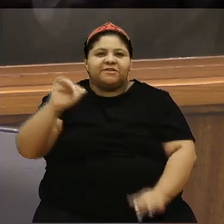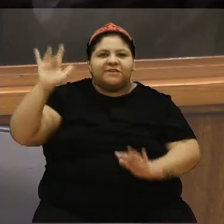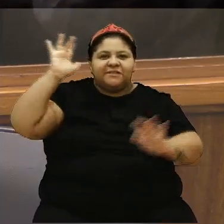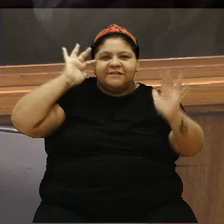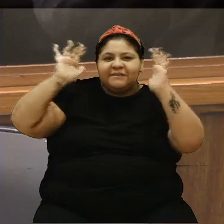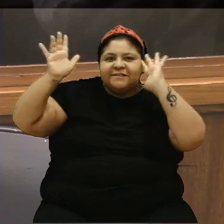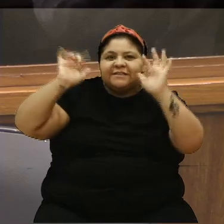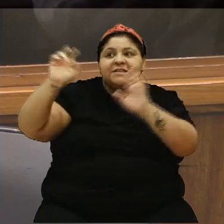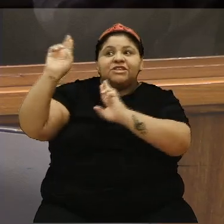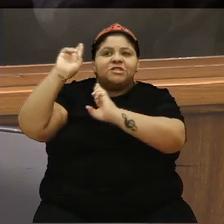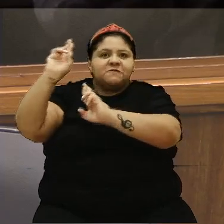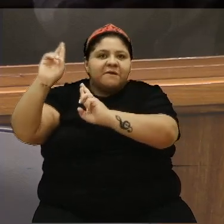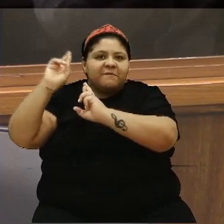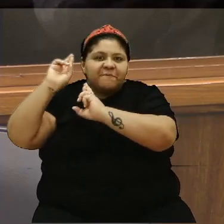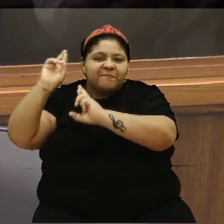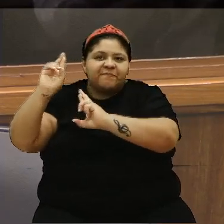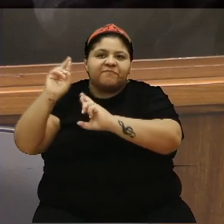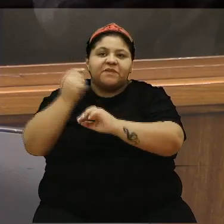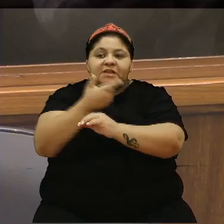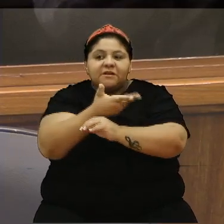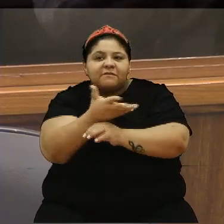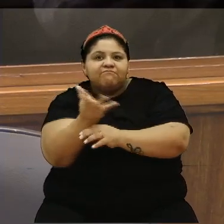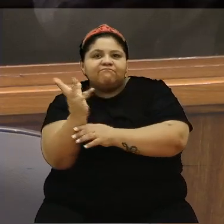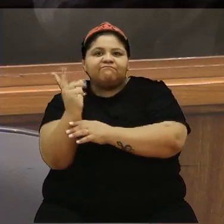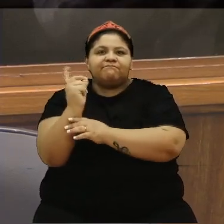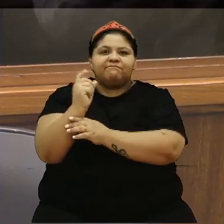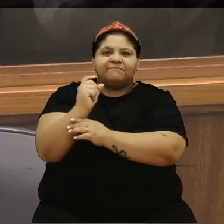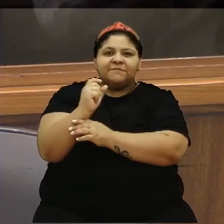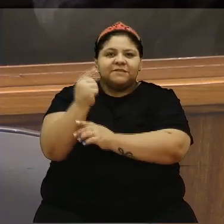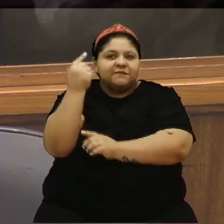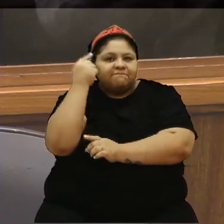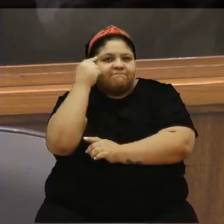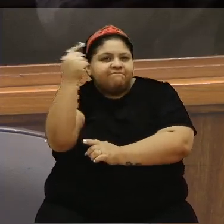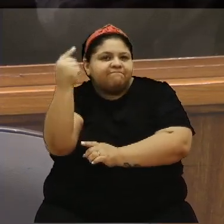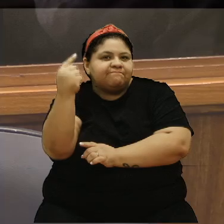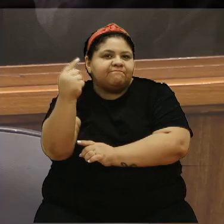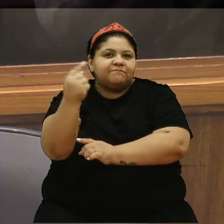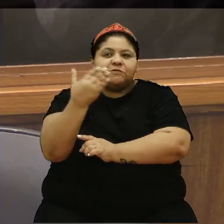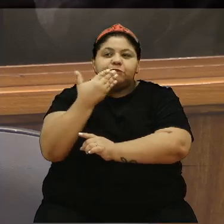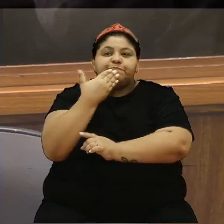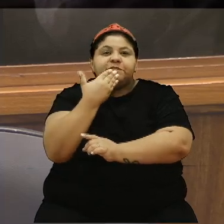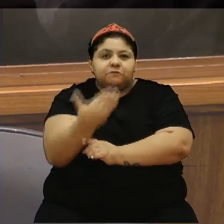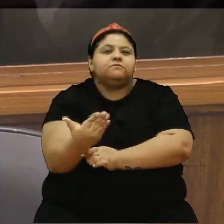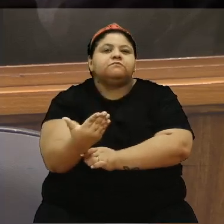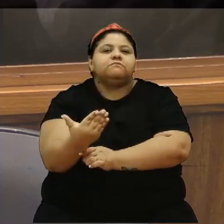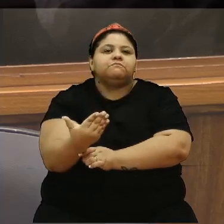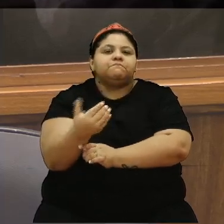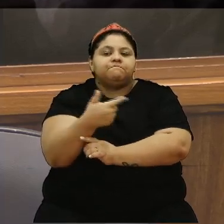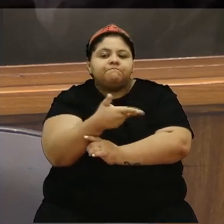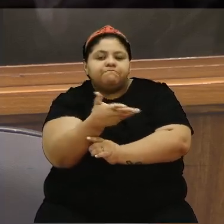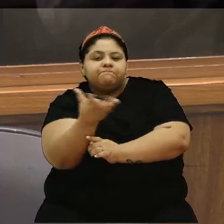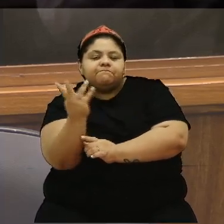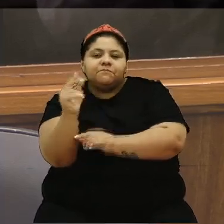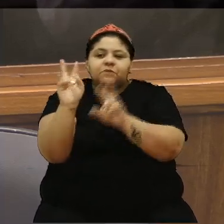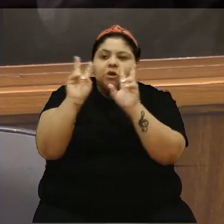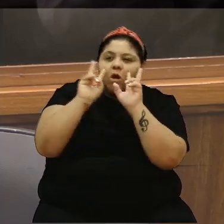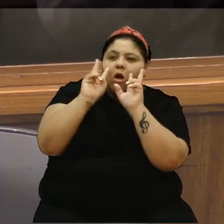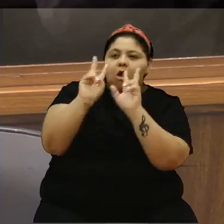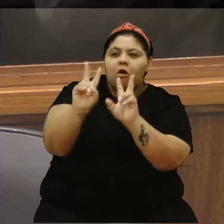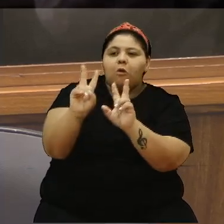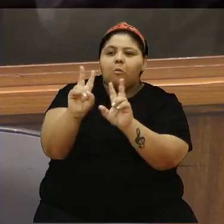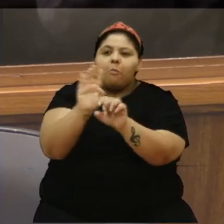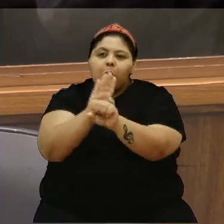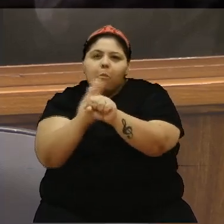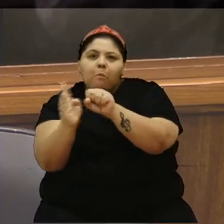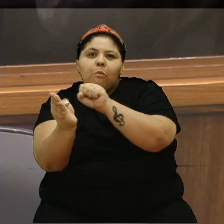de esperança, para a quantidade de esperteza, de reivindicação, para a quantidade de olhar para o bairro,